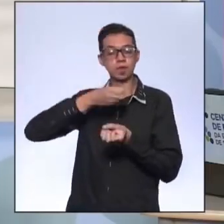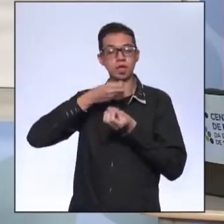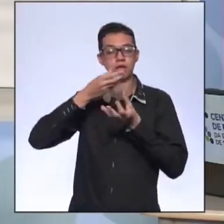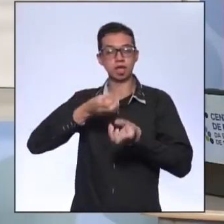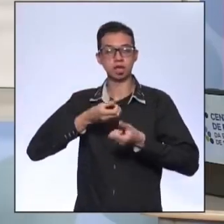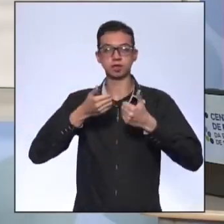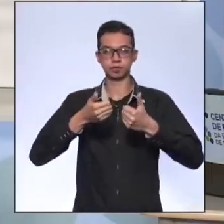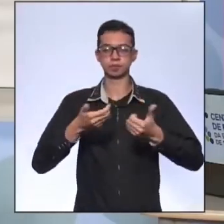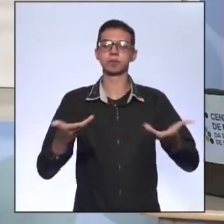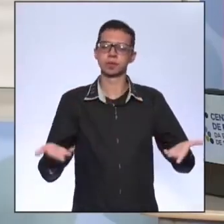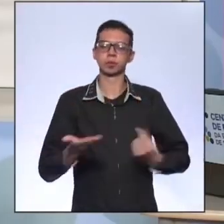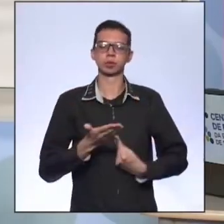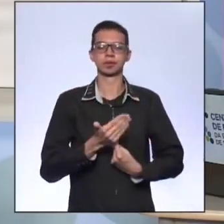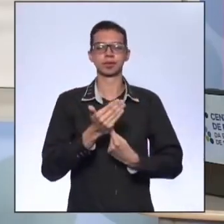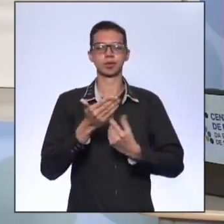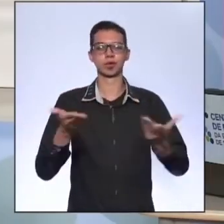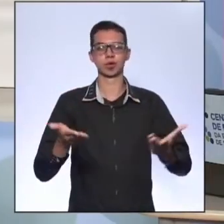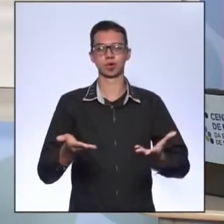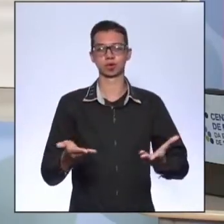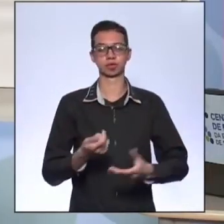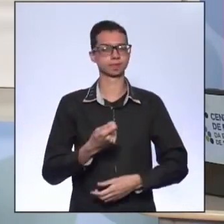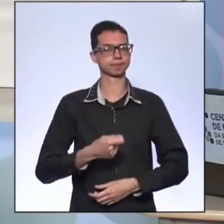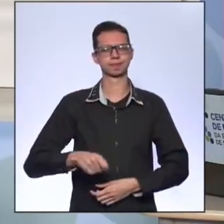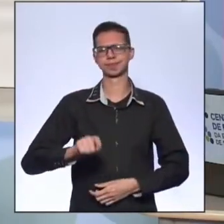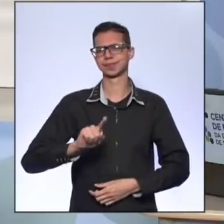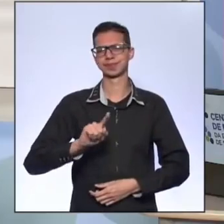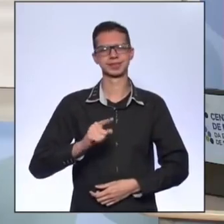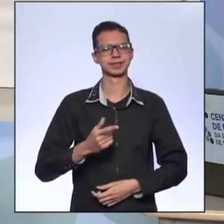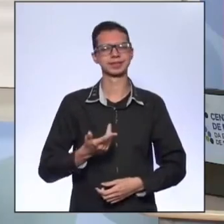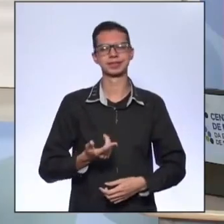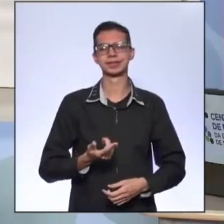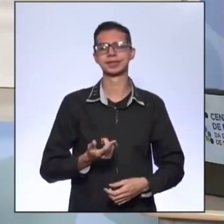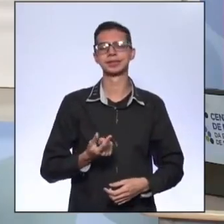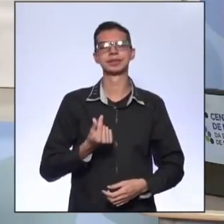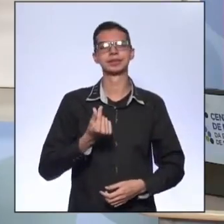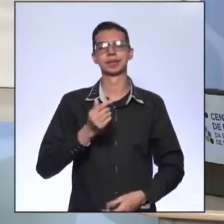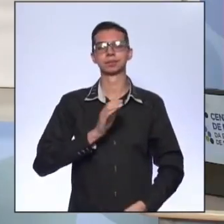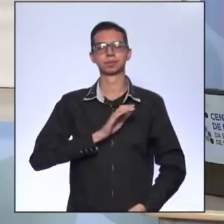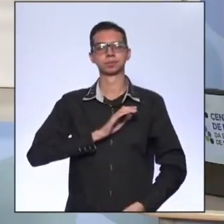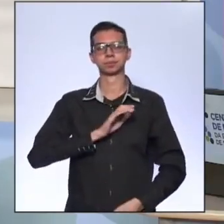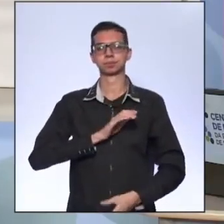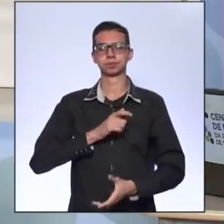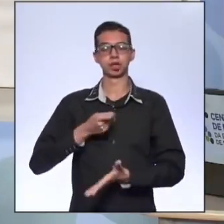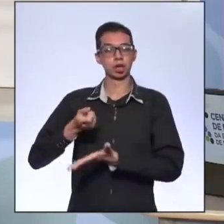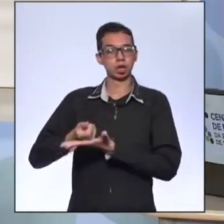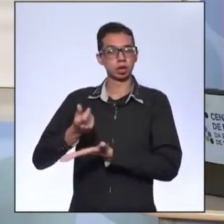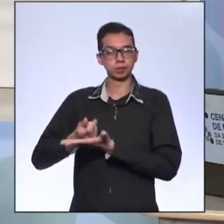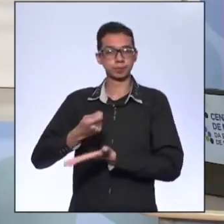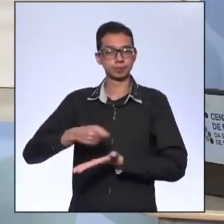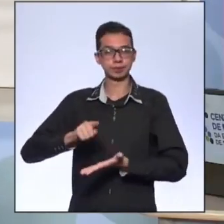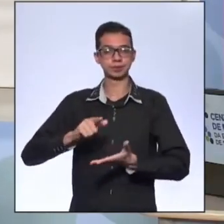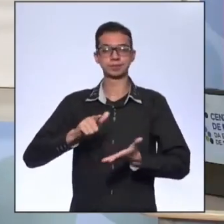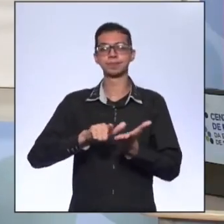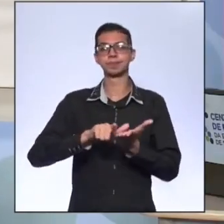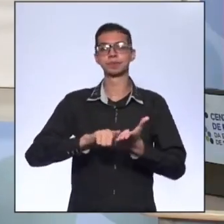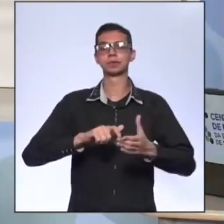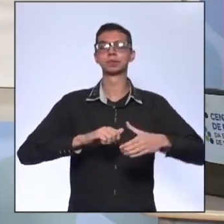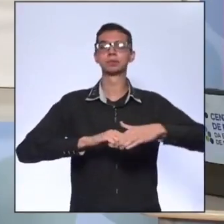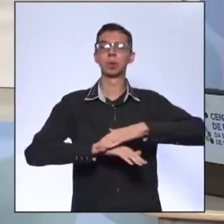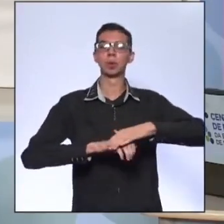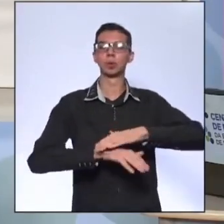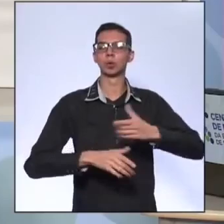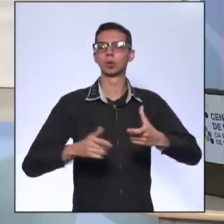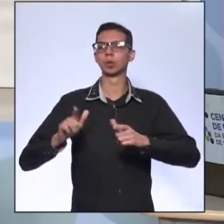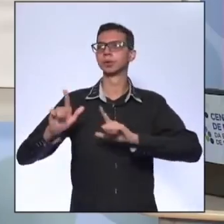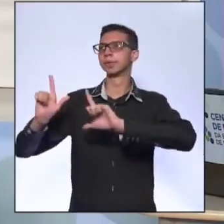bastante, tá? Hoje em dia eu não preciso mais gastar, né, uma grande fortuna mandando imprimir na gráfica milhões de outdoors pela